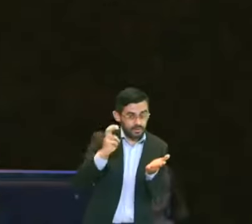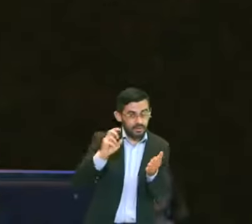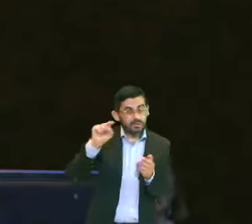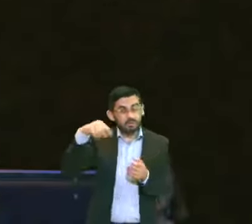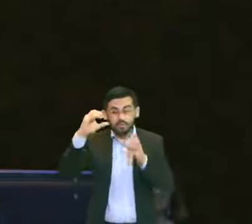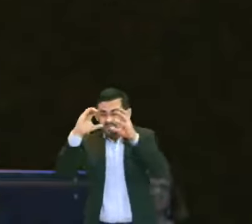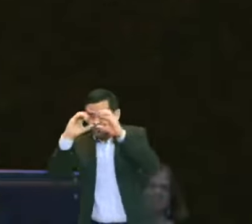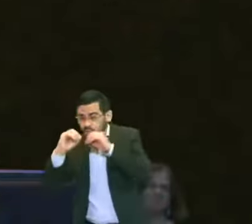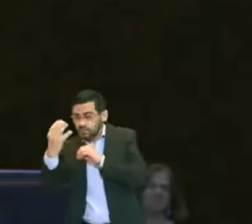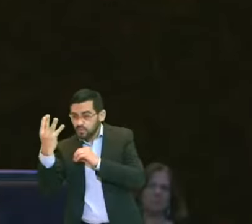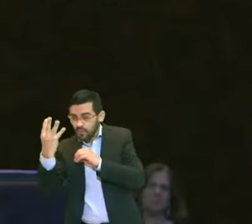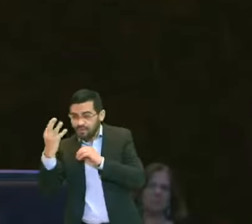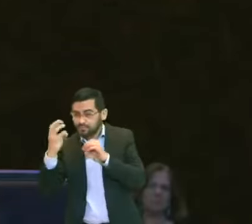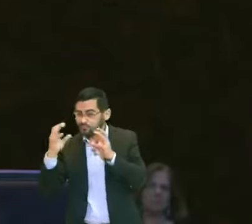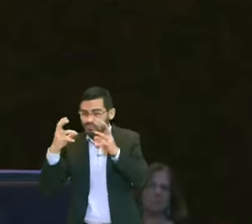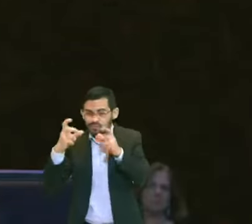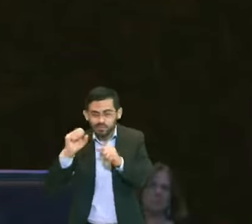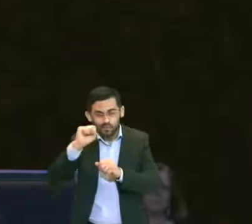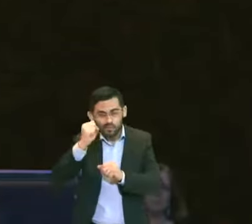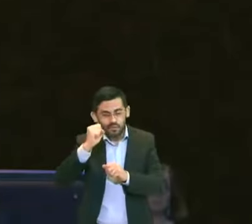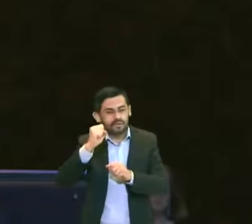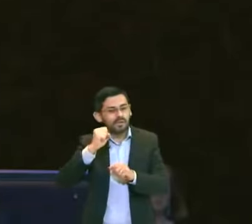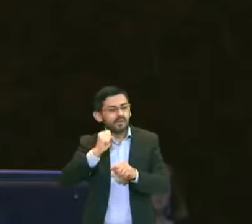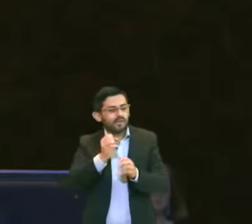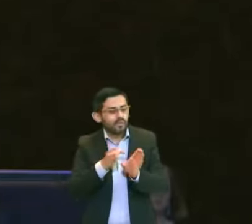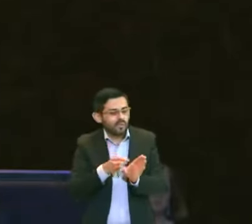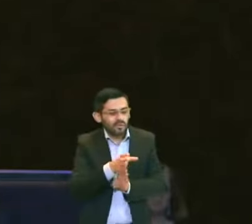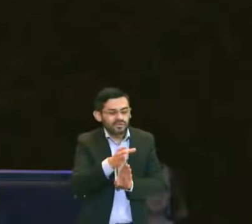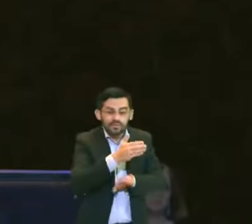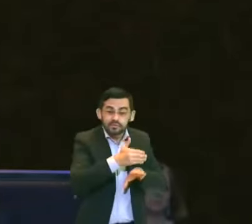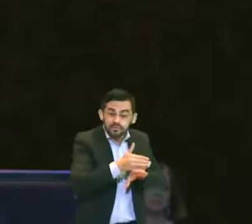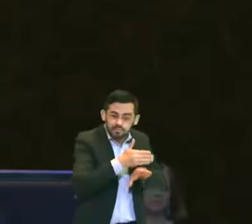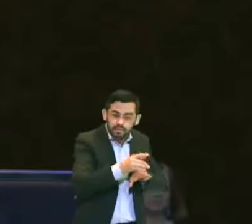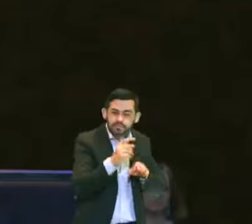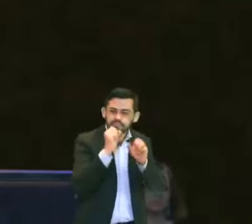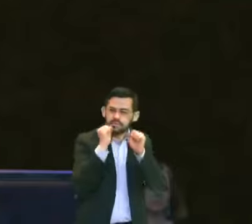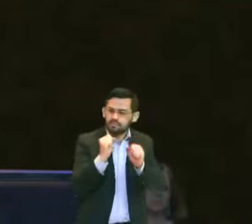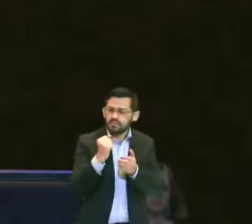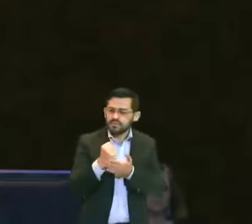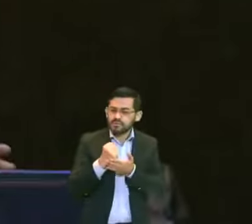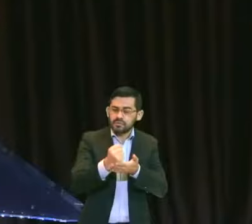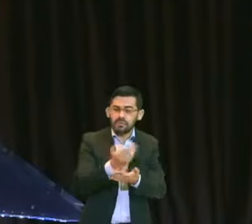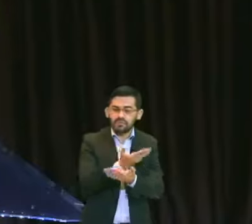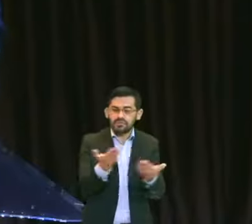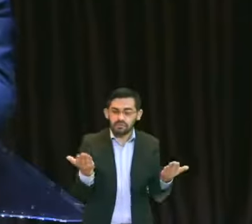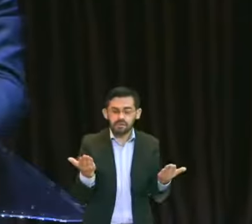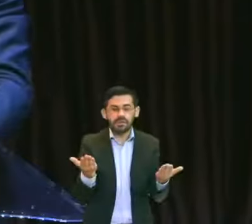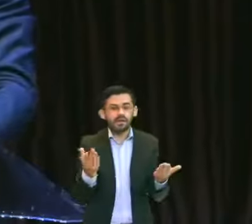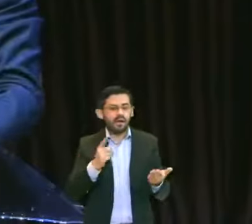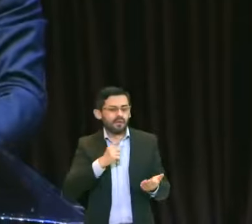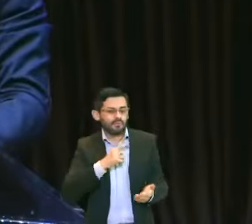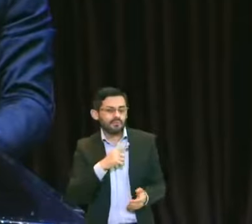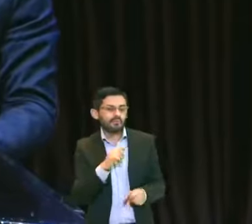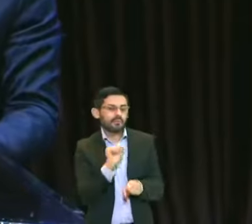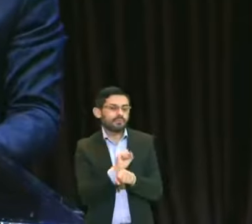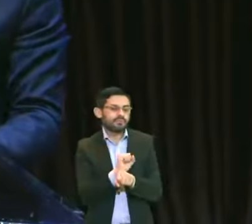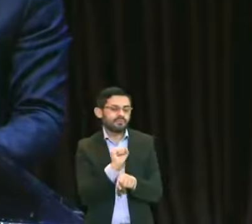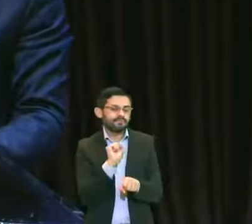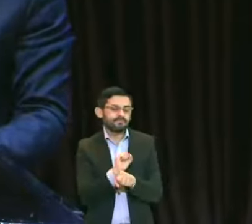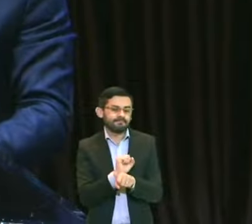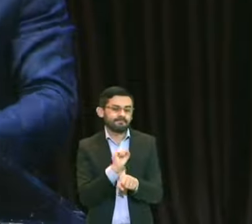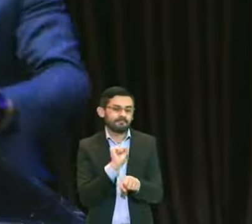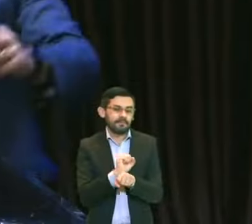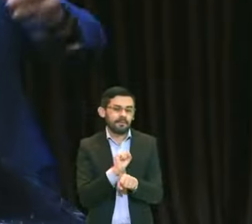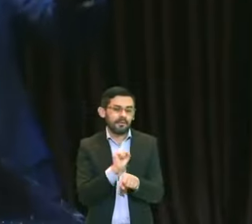noite. 4 conselhos práticos que podem te ajudar a passar pelo tempo de